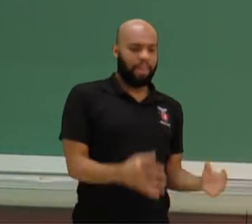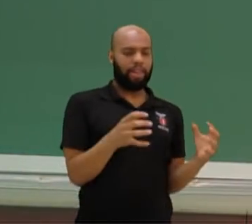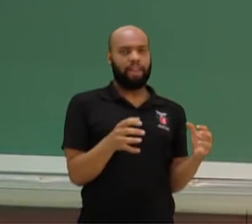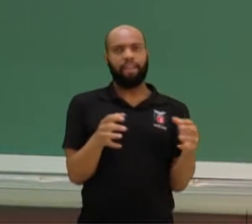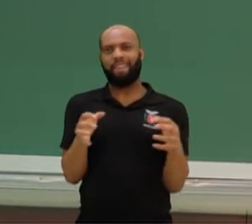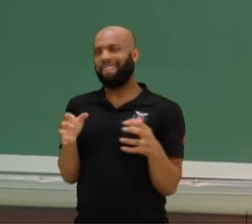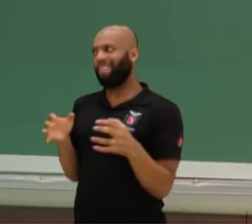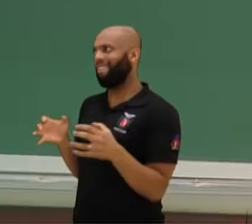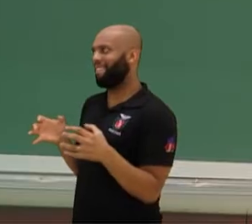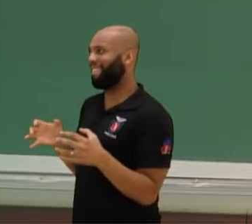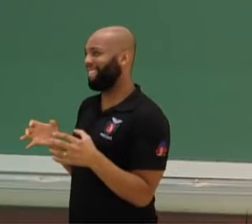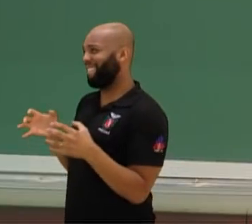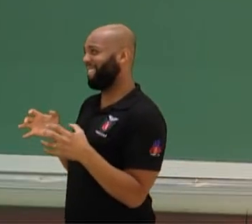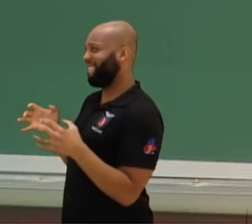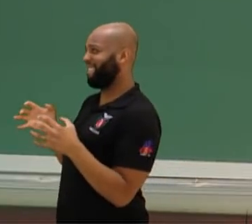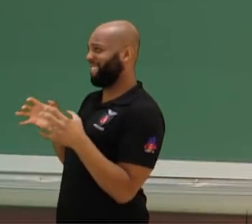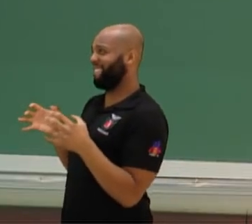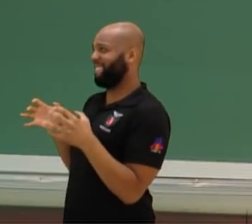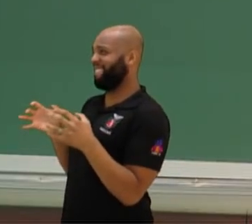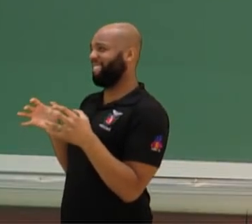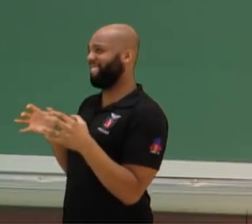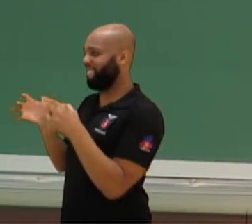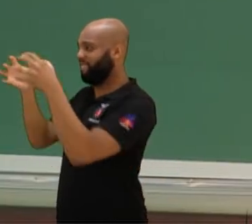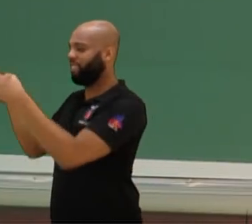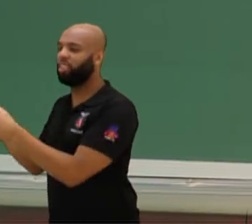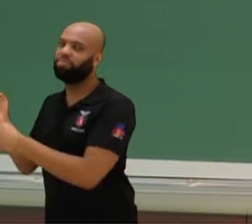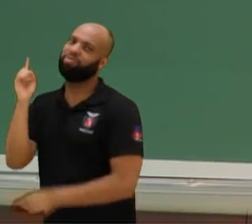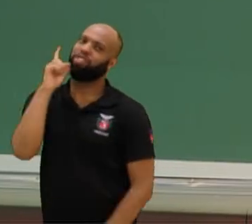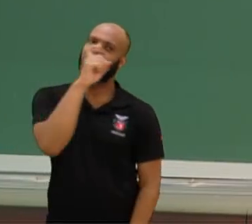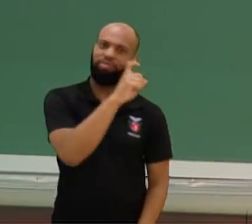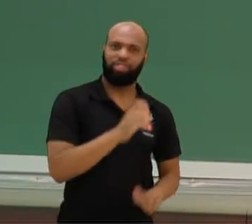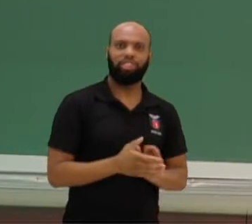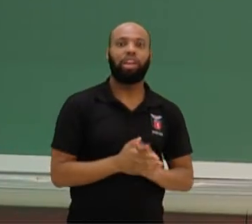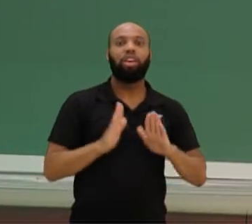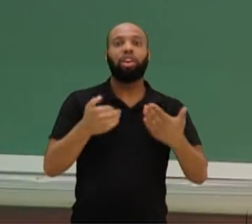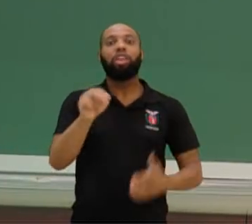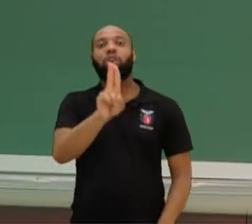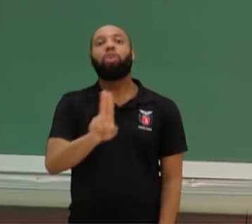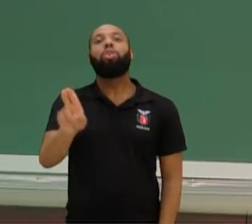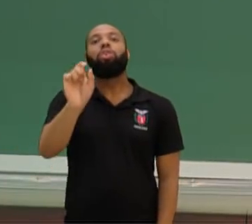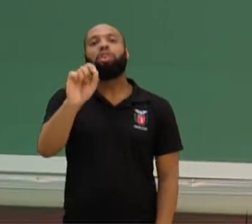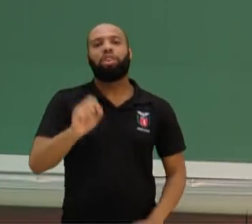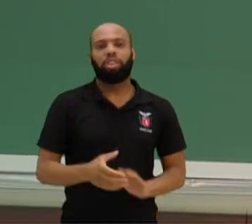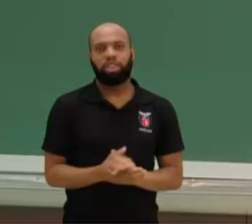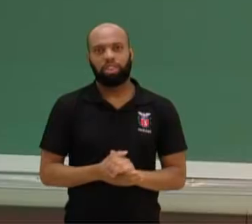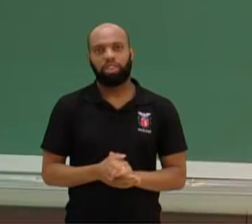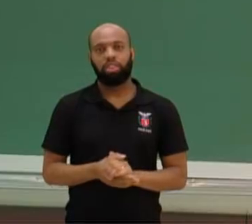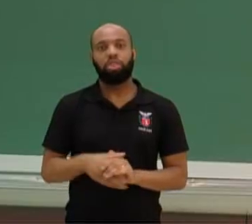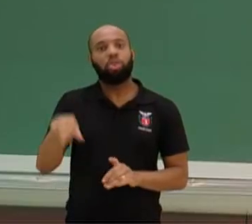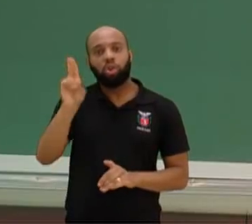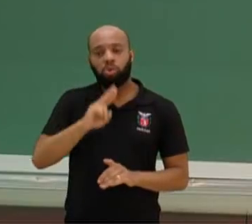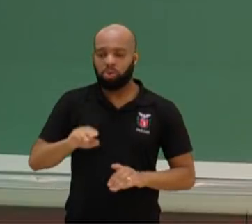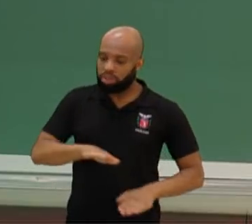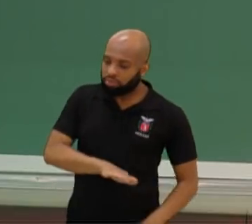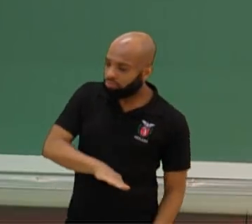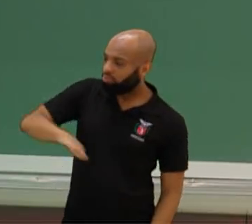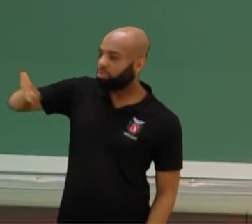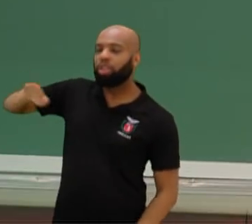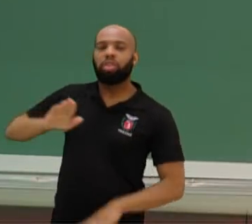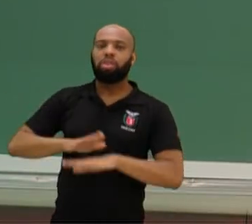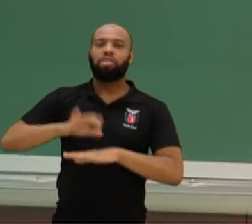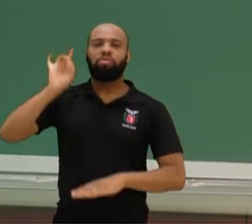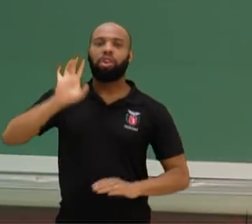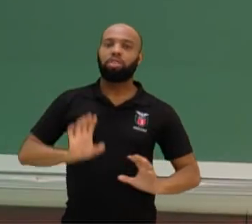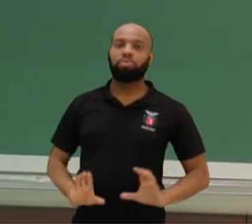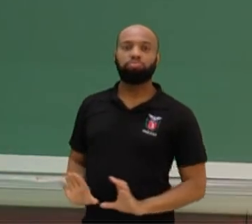estrutura? Acho que não conseguiria. Então, a gente usa de rampas para facilitar